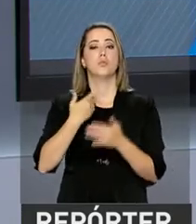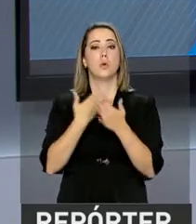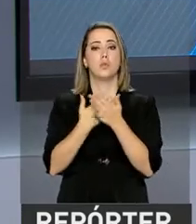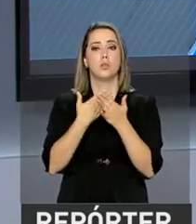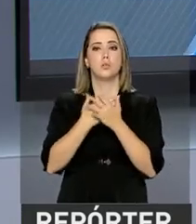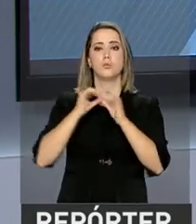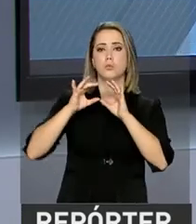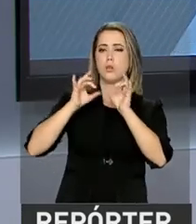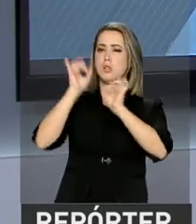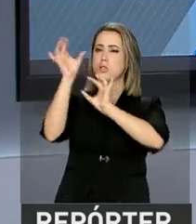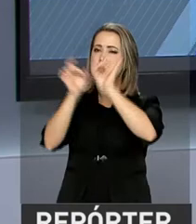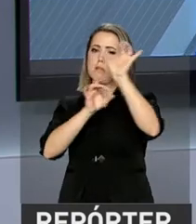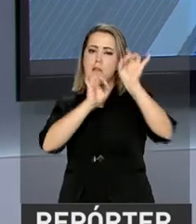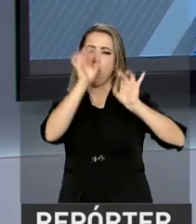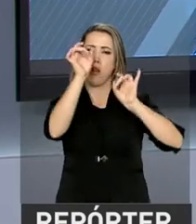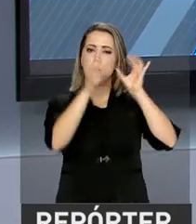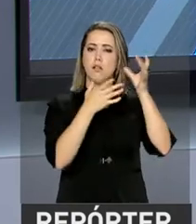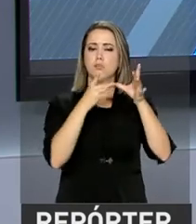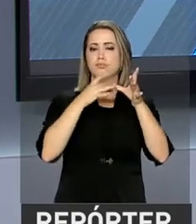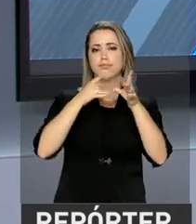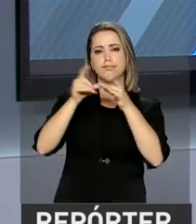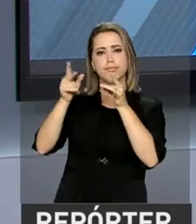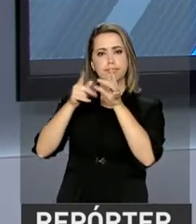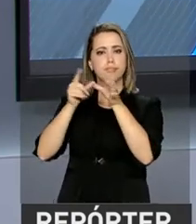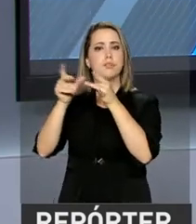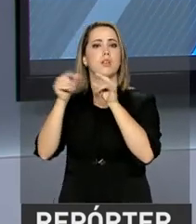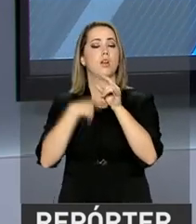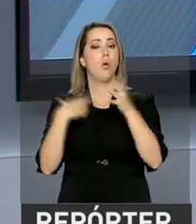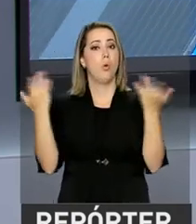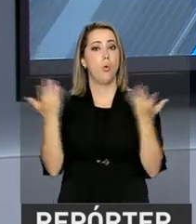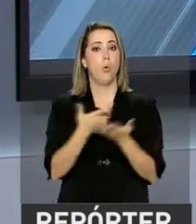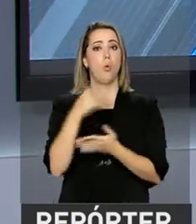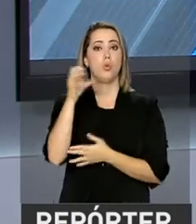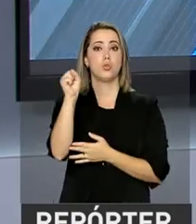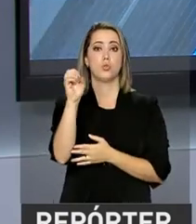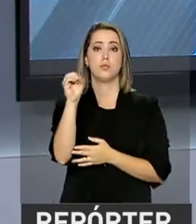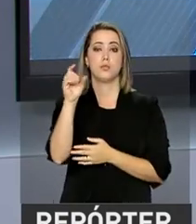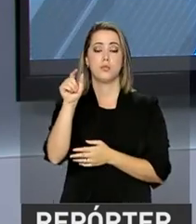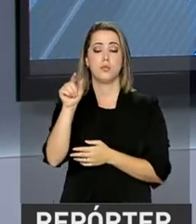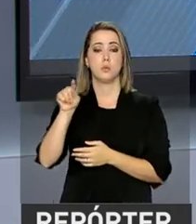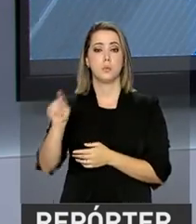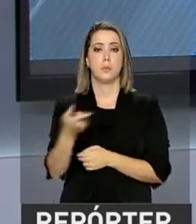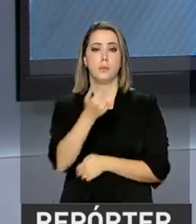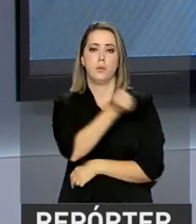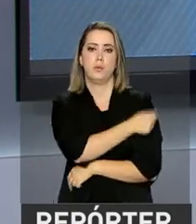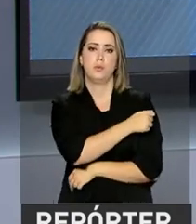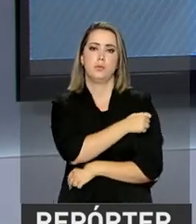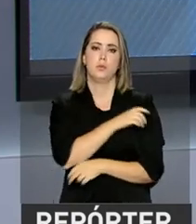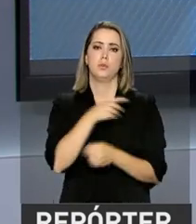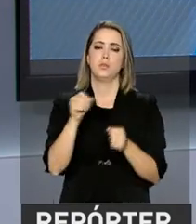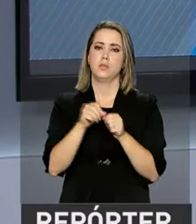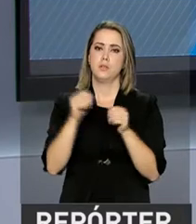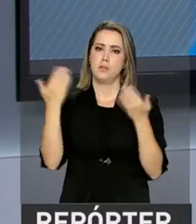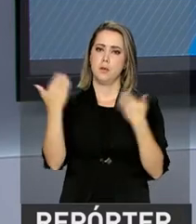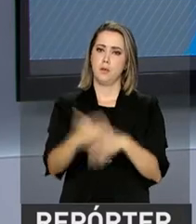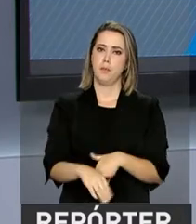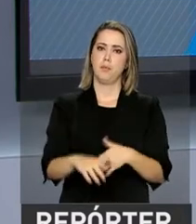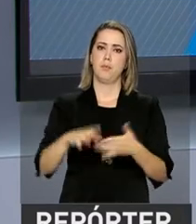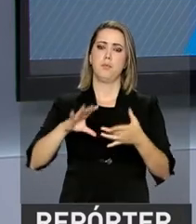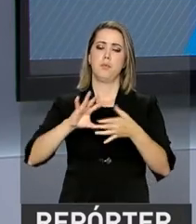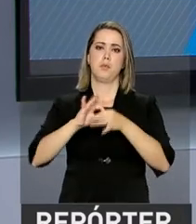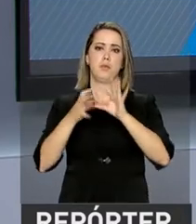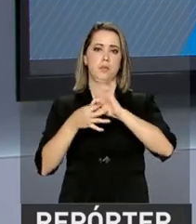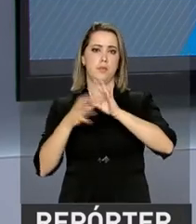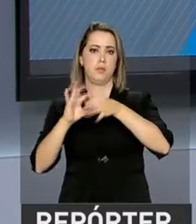dos corpos celestiais levou hoje cerca de 800 mil estudantes em todo o país a fazerem a prova da Olimpíada Brasileira